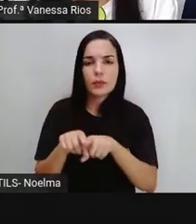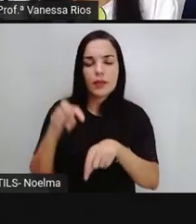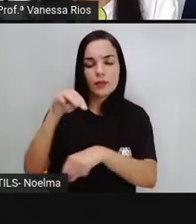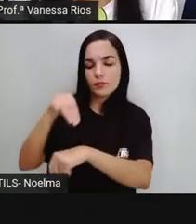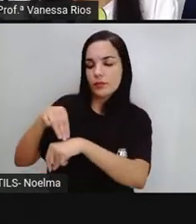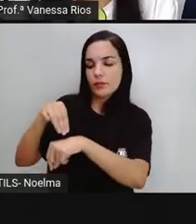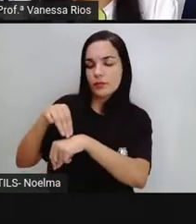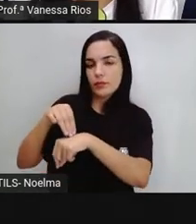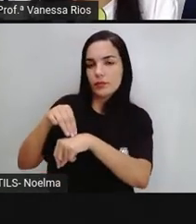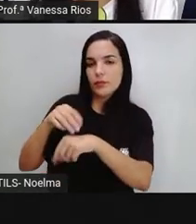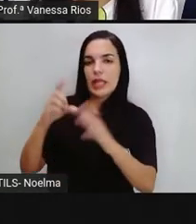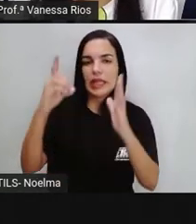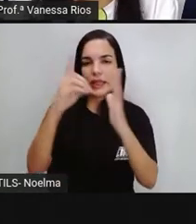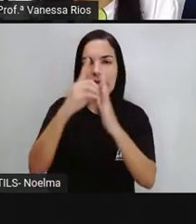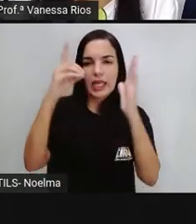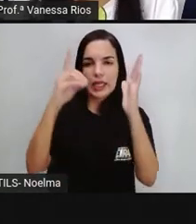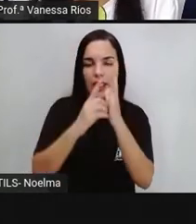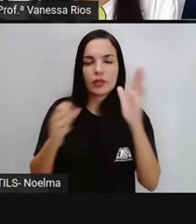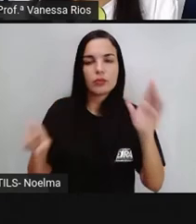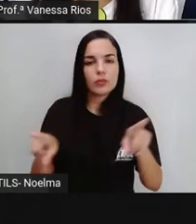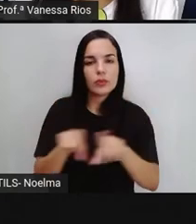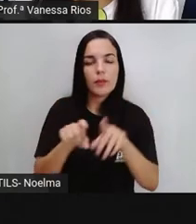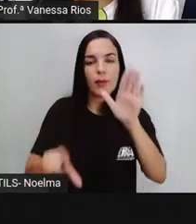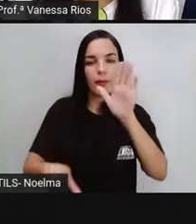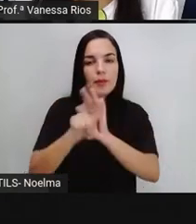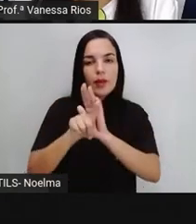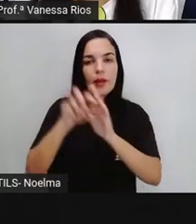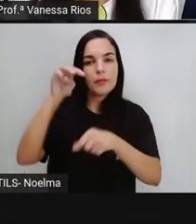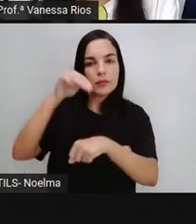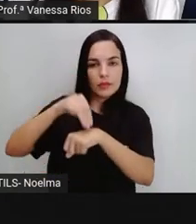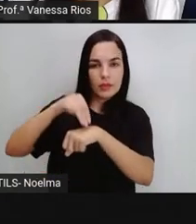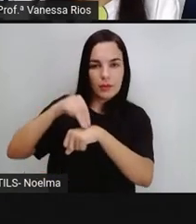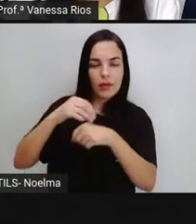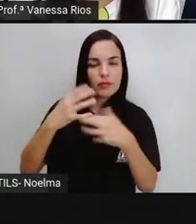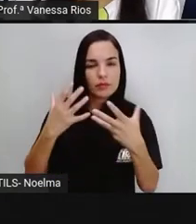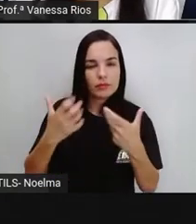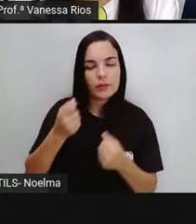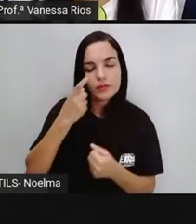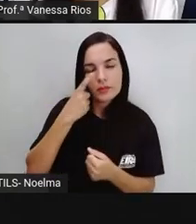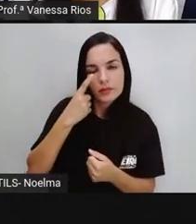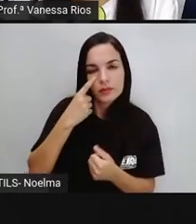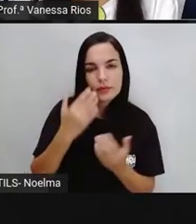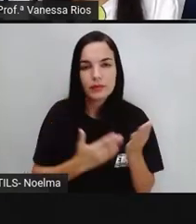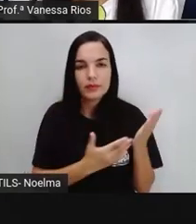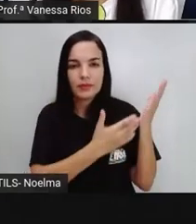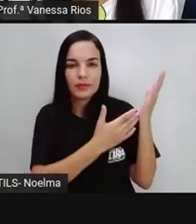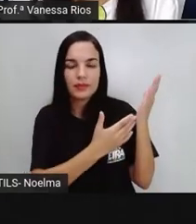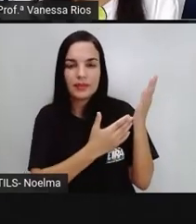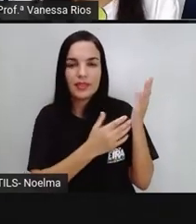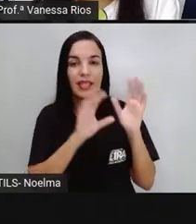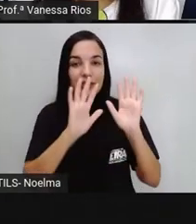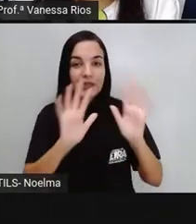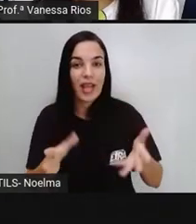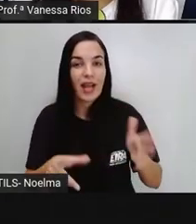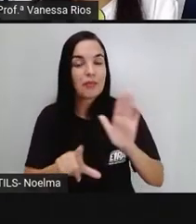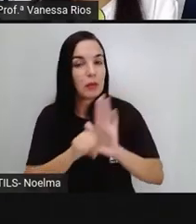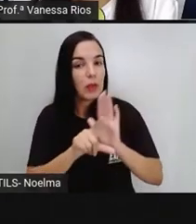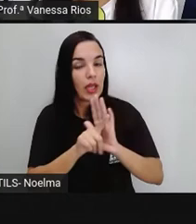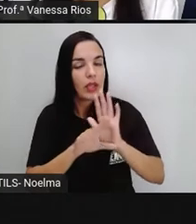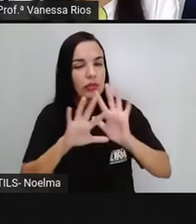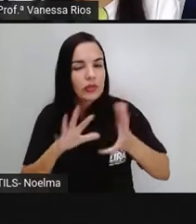reconhecidos por decretos, por leis municipais. Então, vamos só observar aqueles que são considerados,